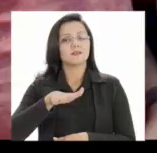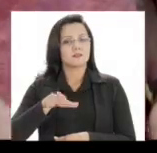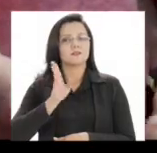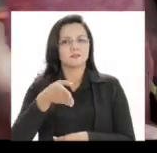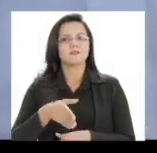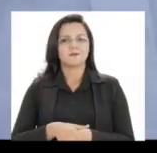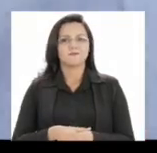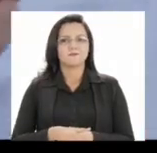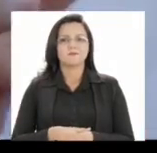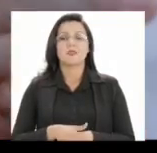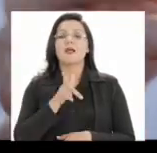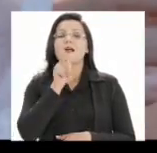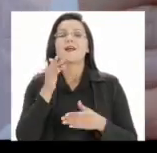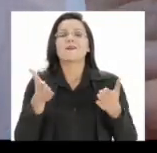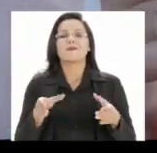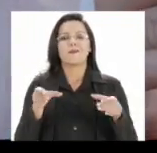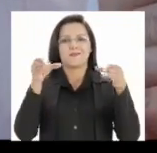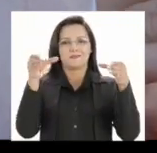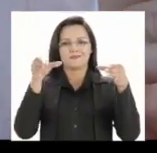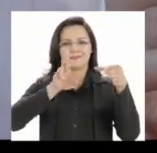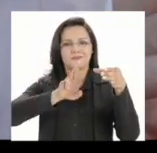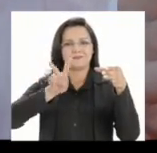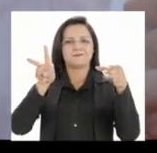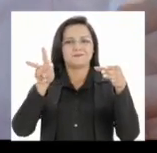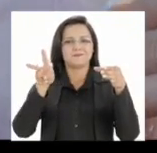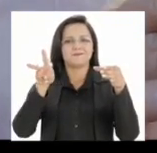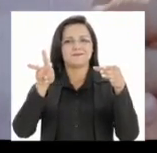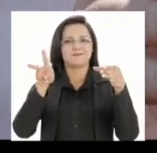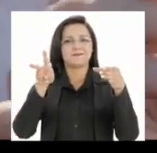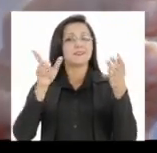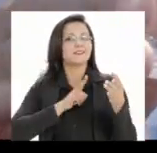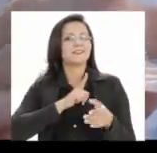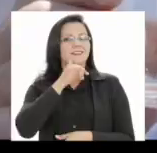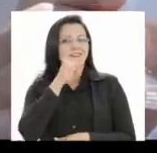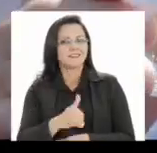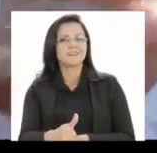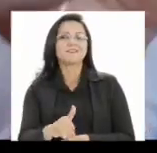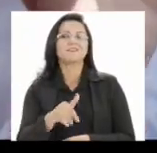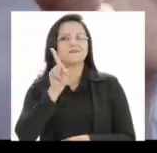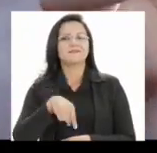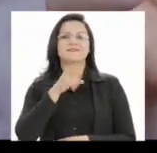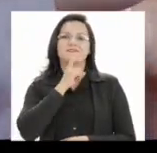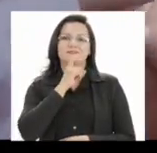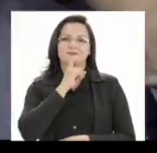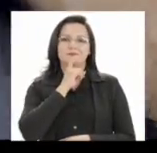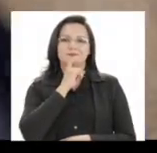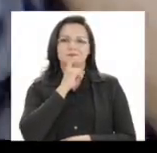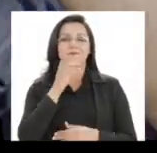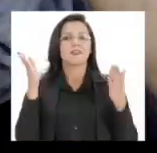levou óbito já. Olha como é que é a água hoje. E como passou a ter energia